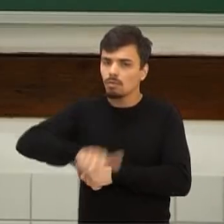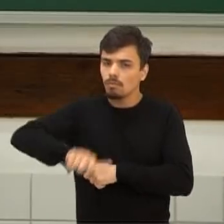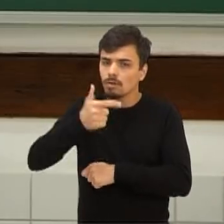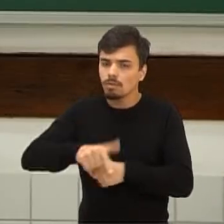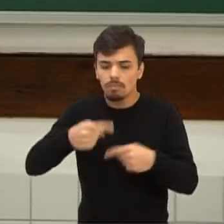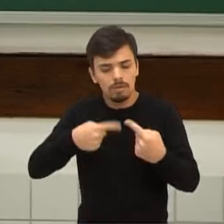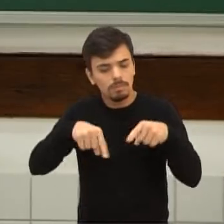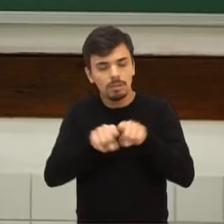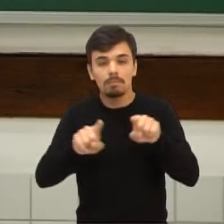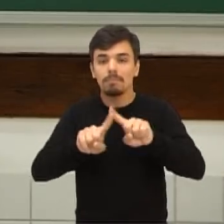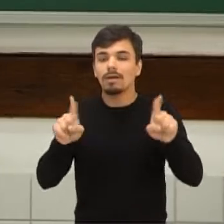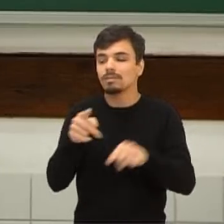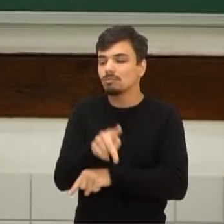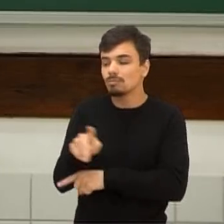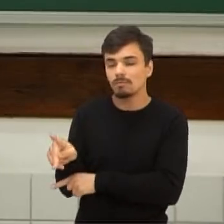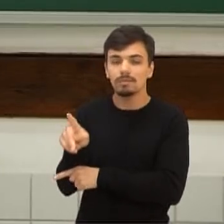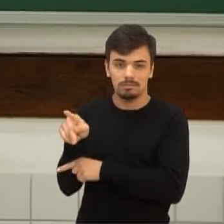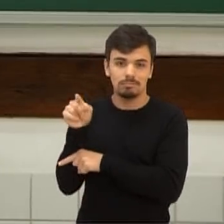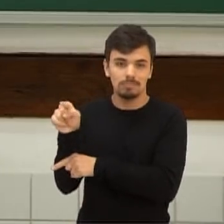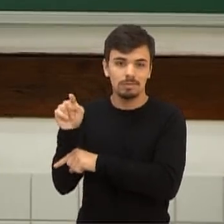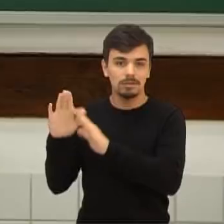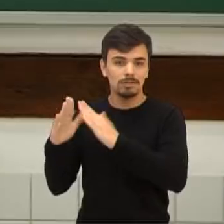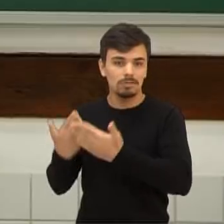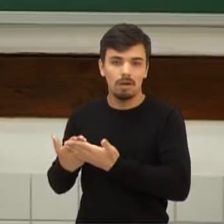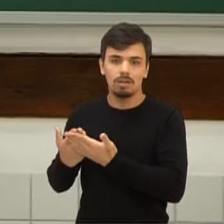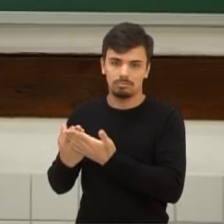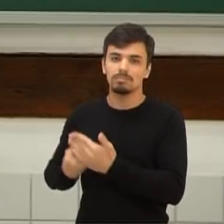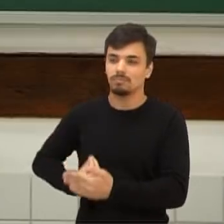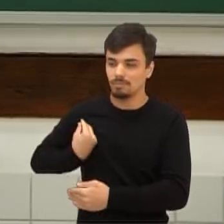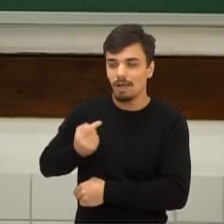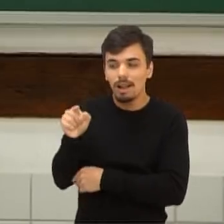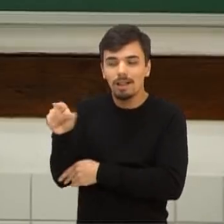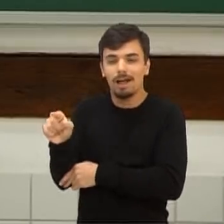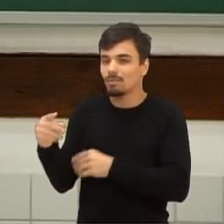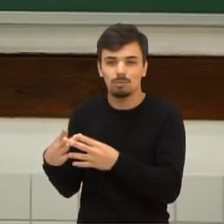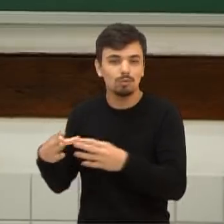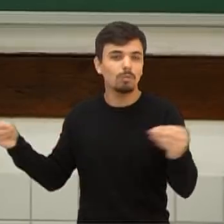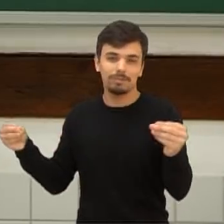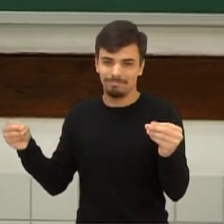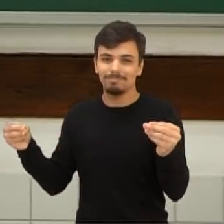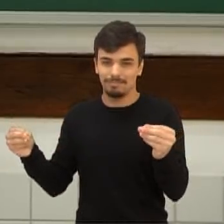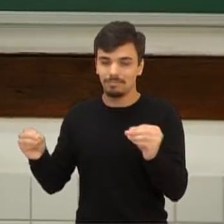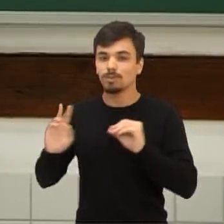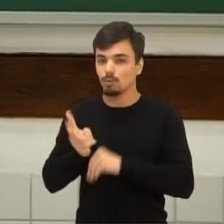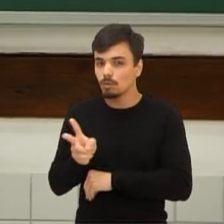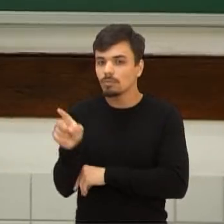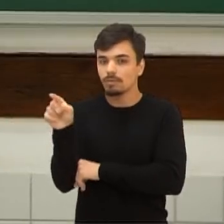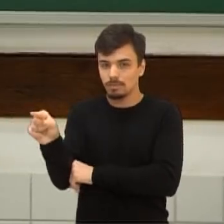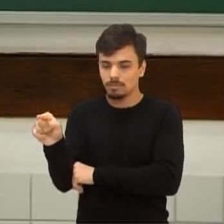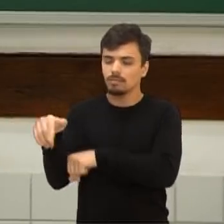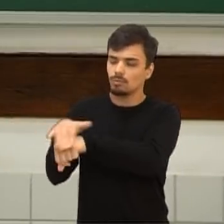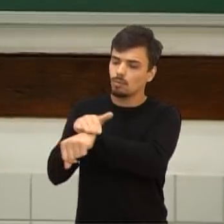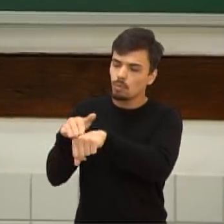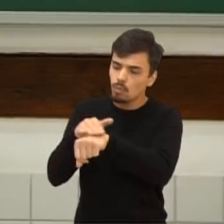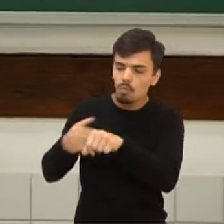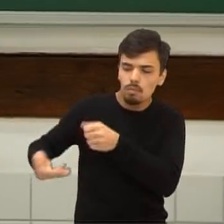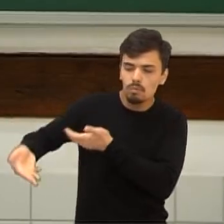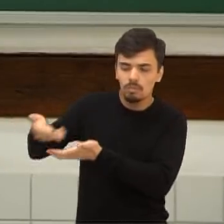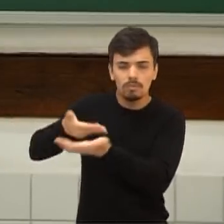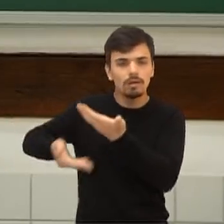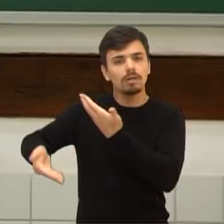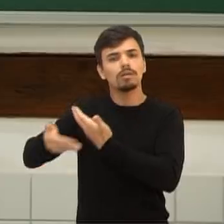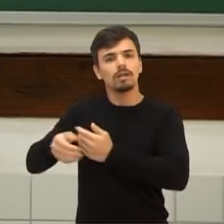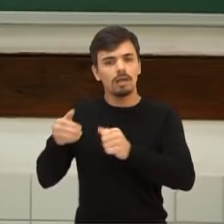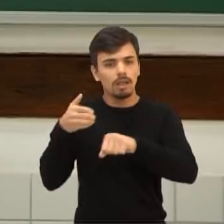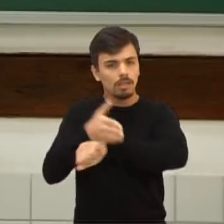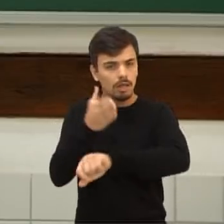mas o prof da escola de vocês ainda está lá, ele não sumiu, então ele ainda está lá. Conversem com ele, entrem